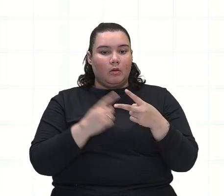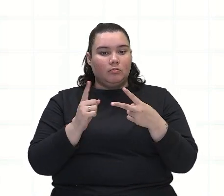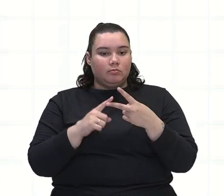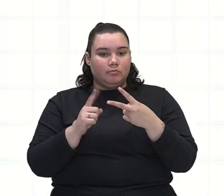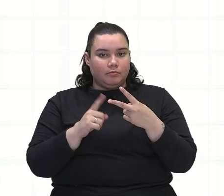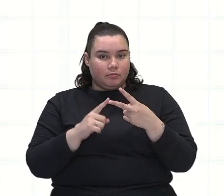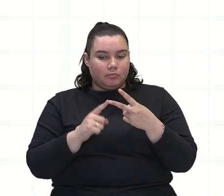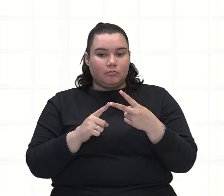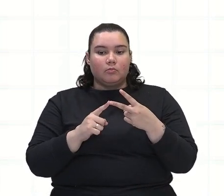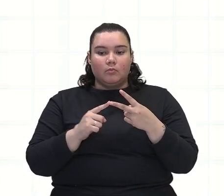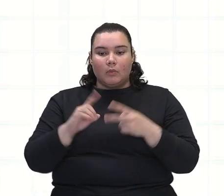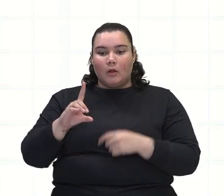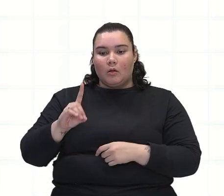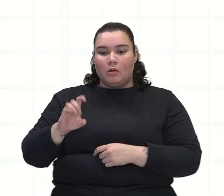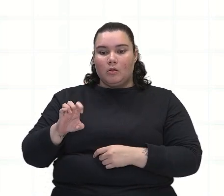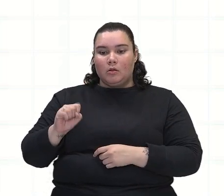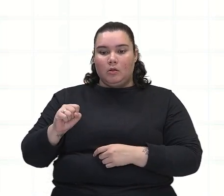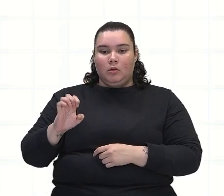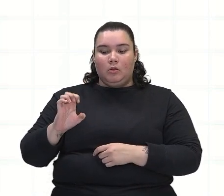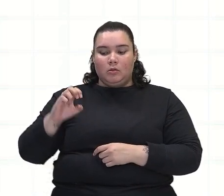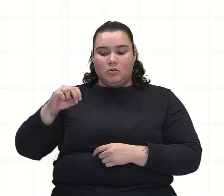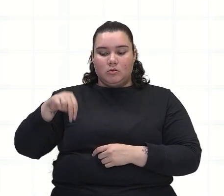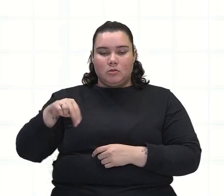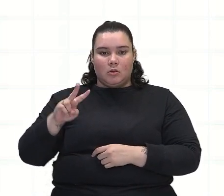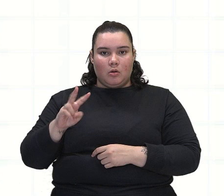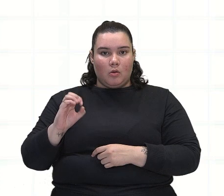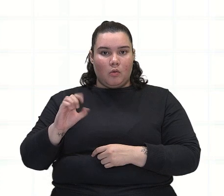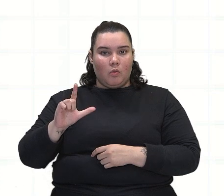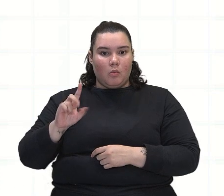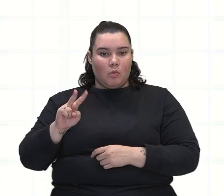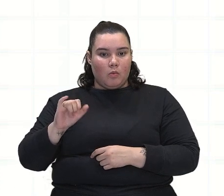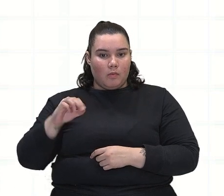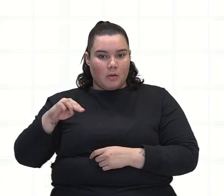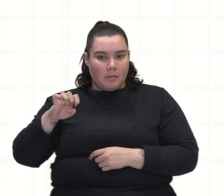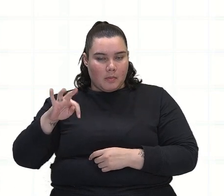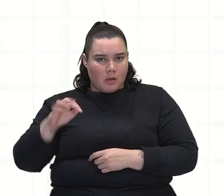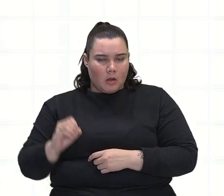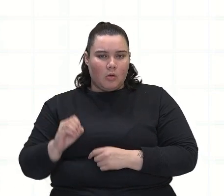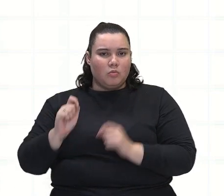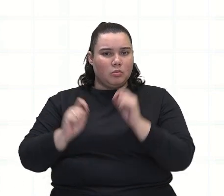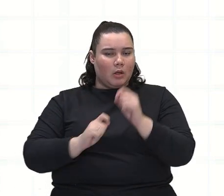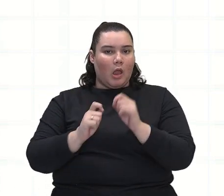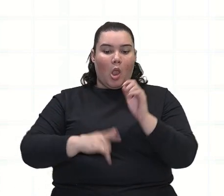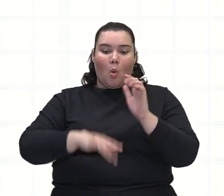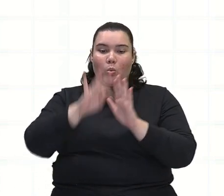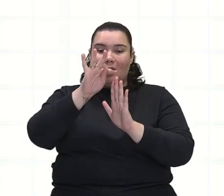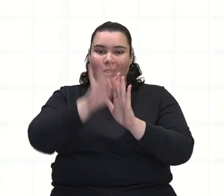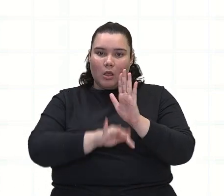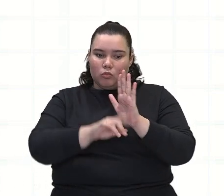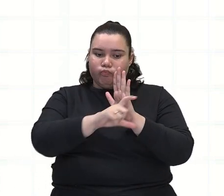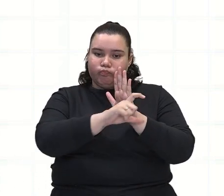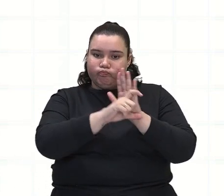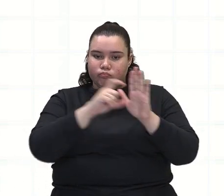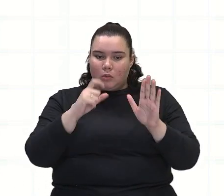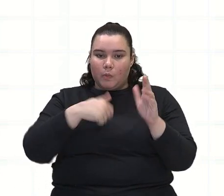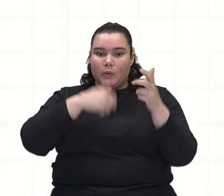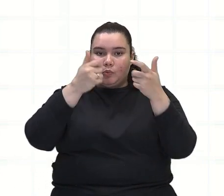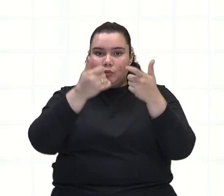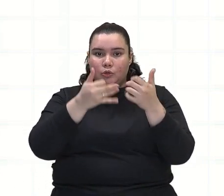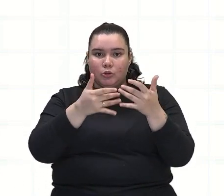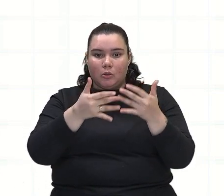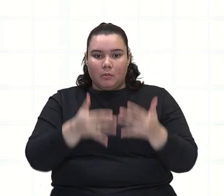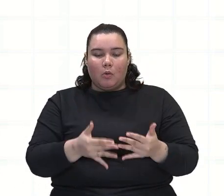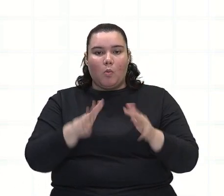a estrutura se compõe do desenvolvimento, onde eu vou lançar a problematização do tema, não é? Da